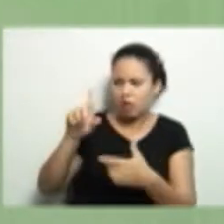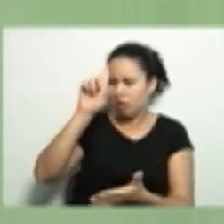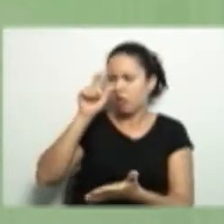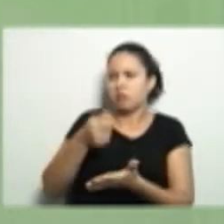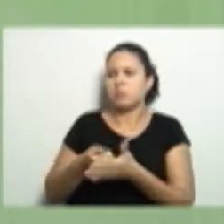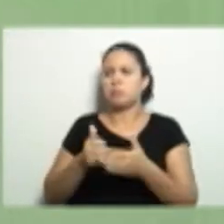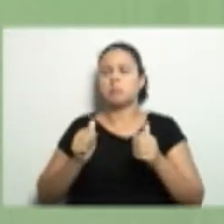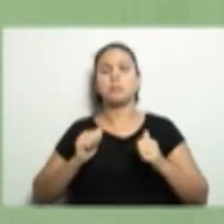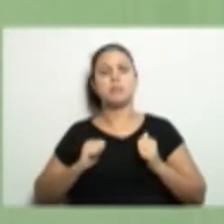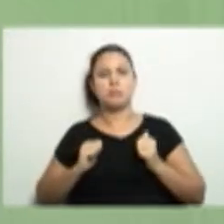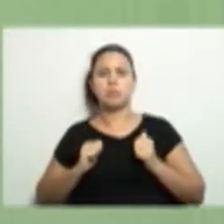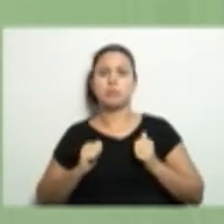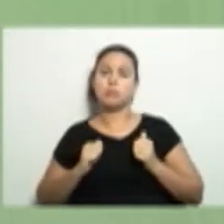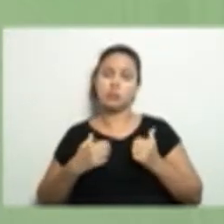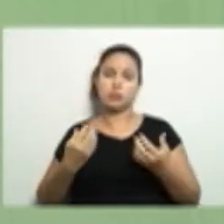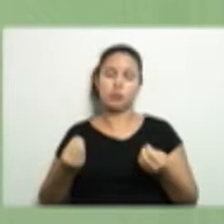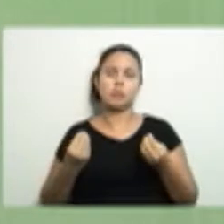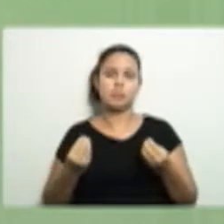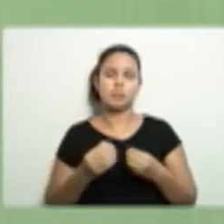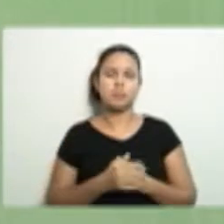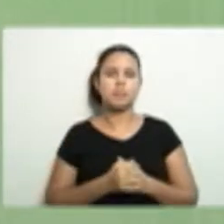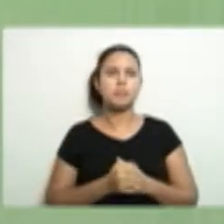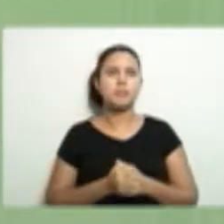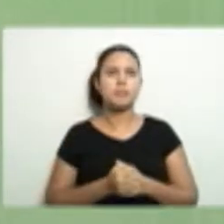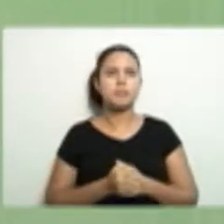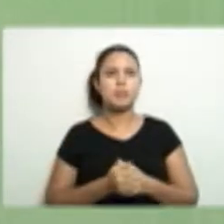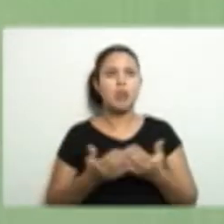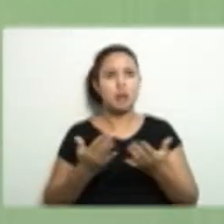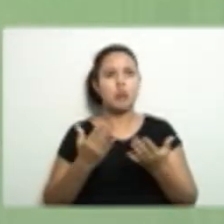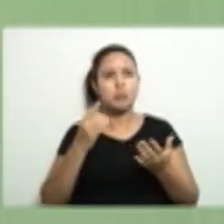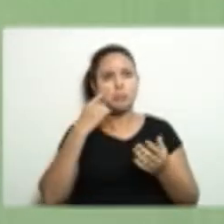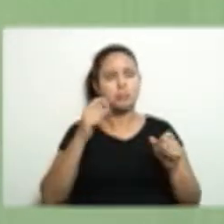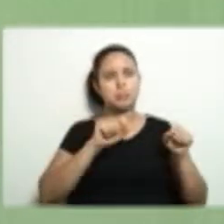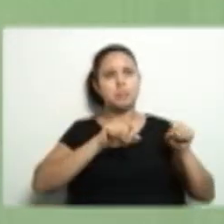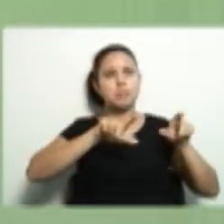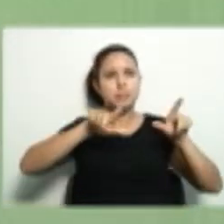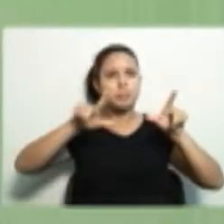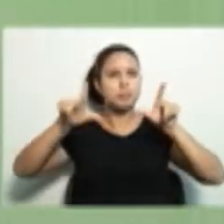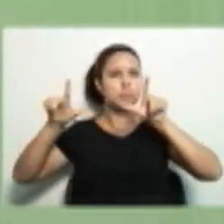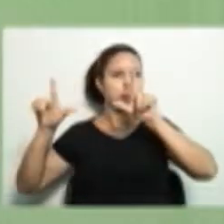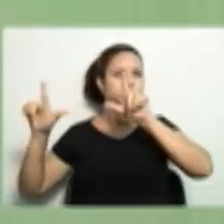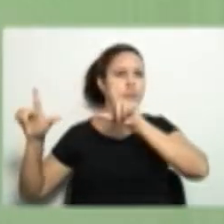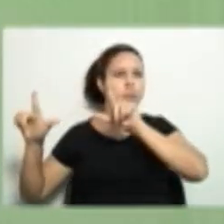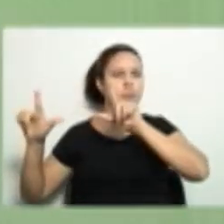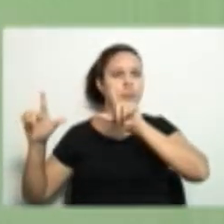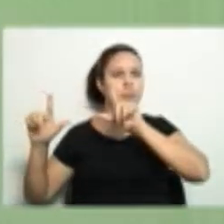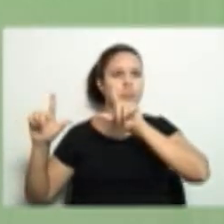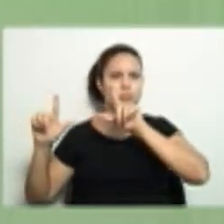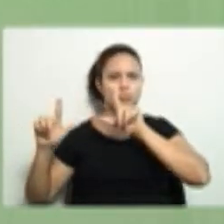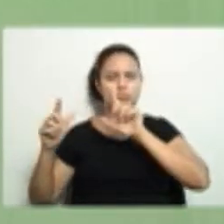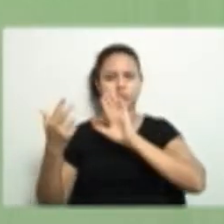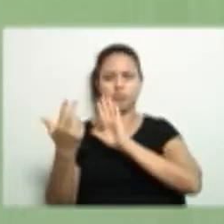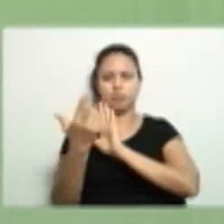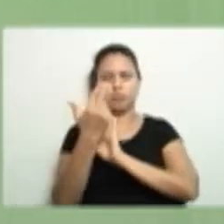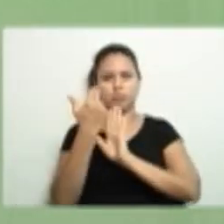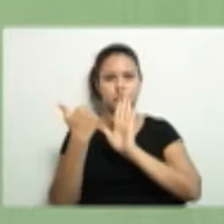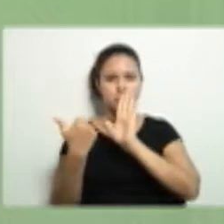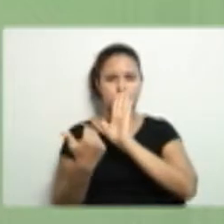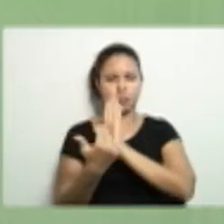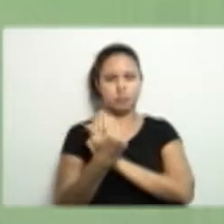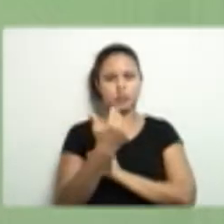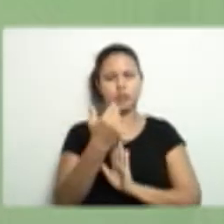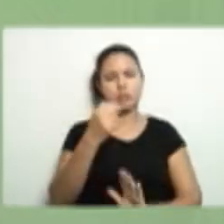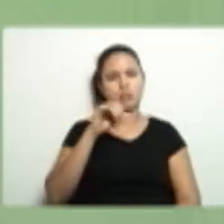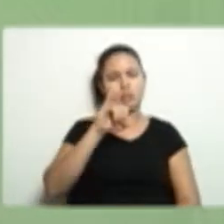Aqui, para ilustrar, a gente trouxe esse índice que nós conhecemos nas aulas passadas, esse que é o